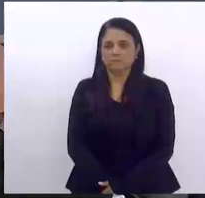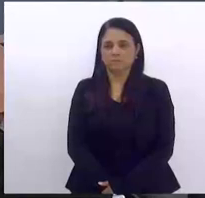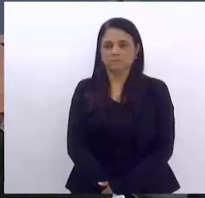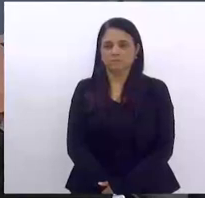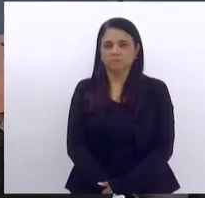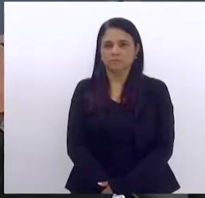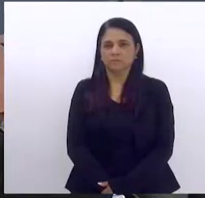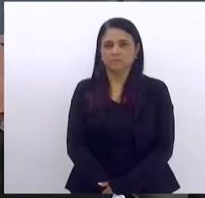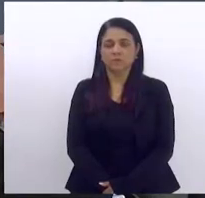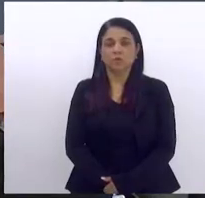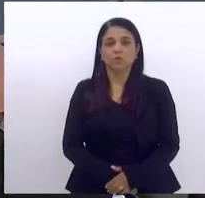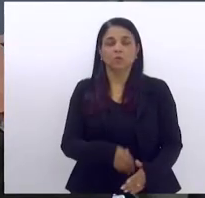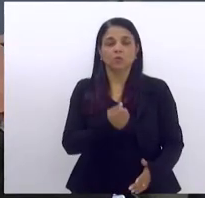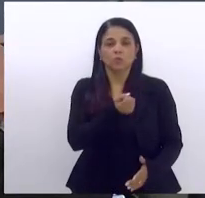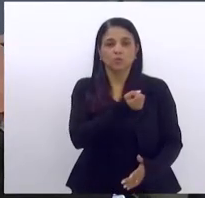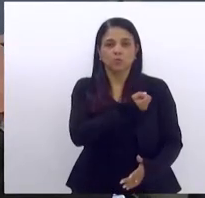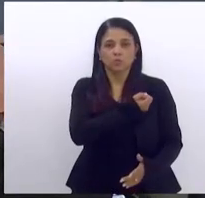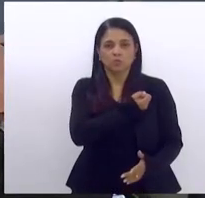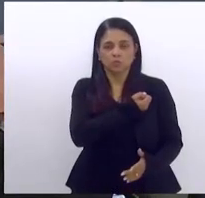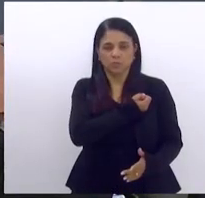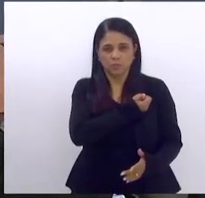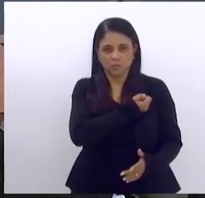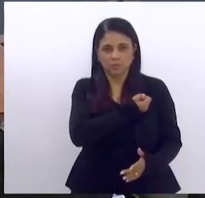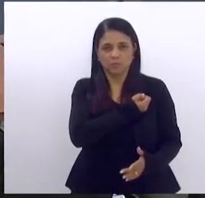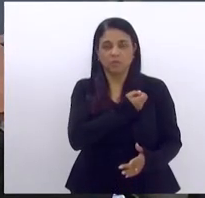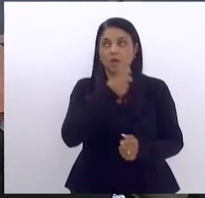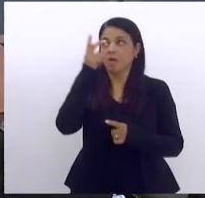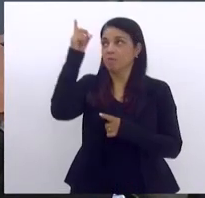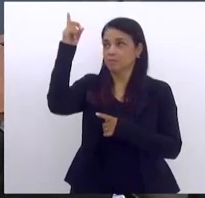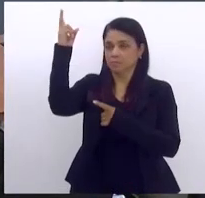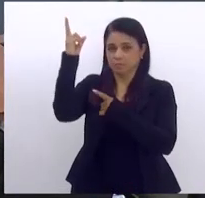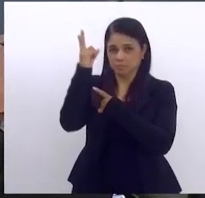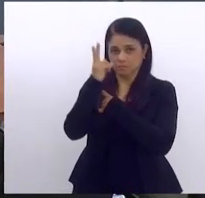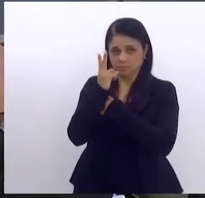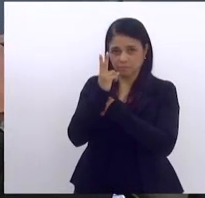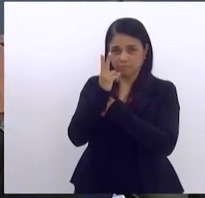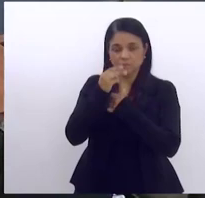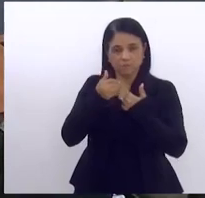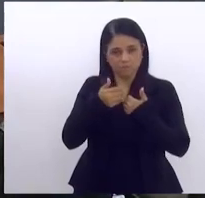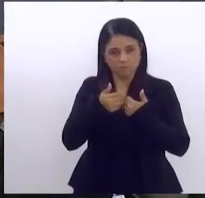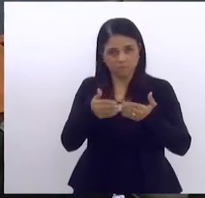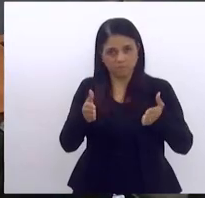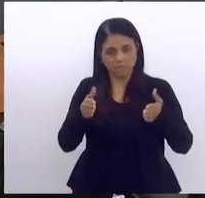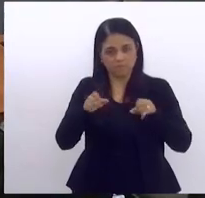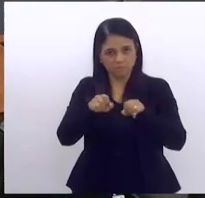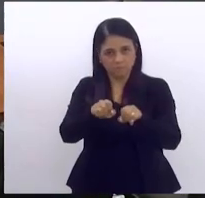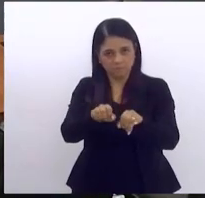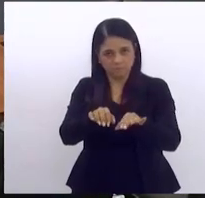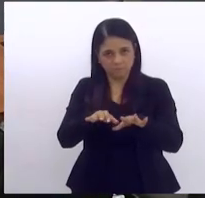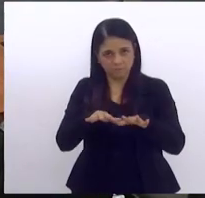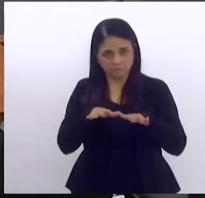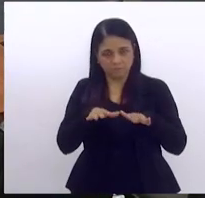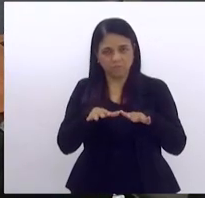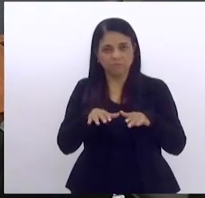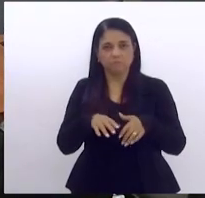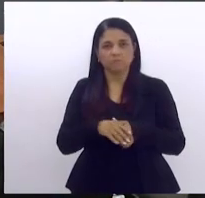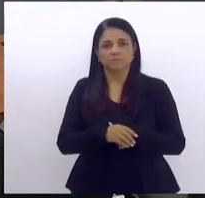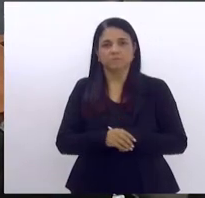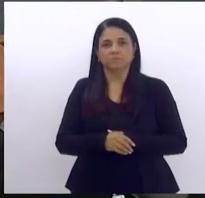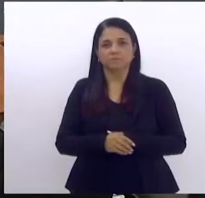Havendo o número legal e sobre a proteção de Deus, iniciamos o nosso trabalho.